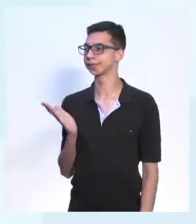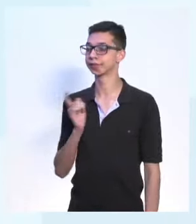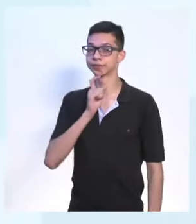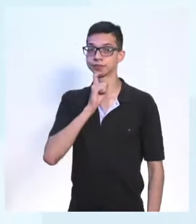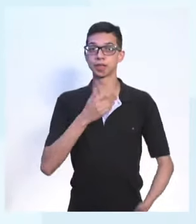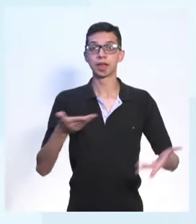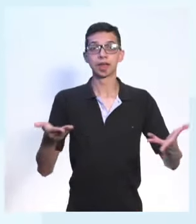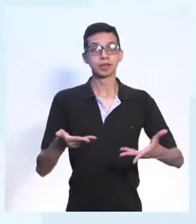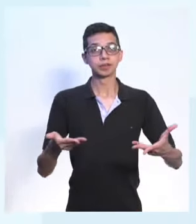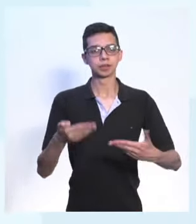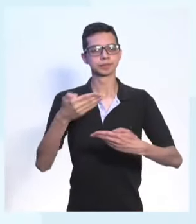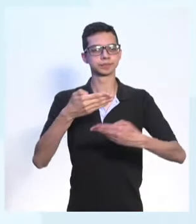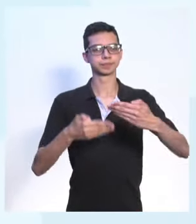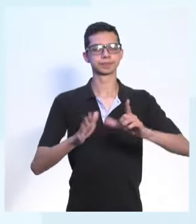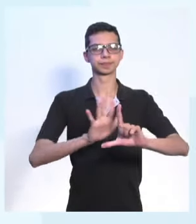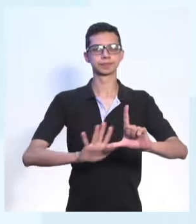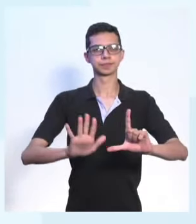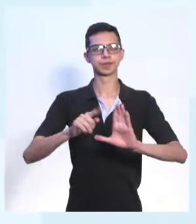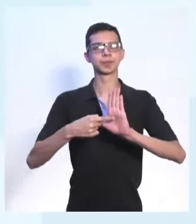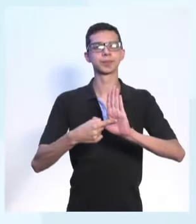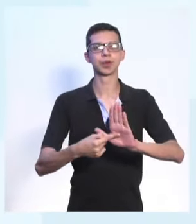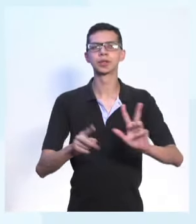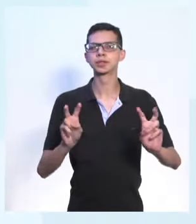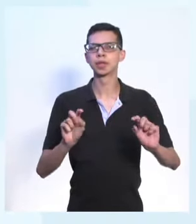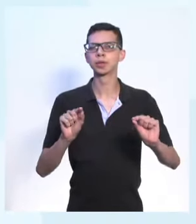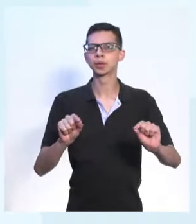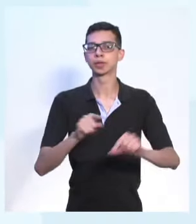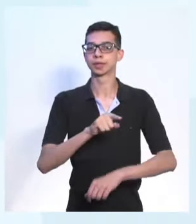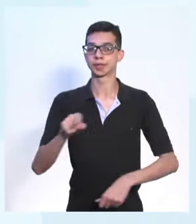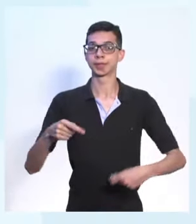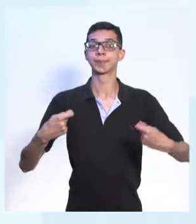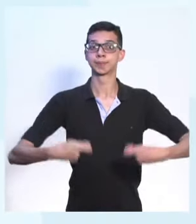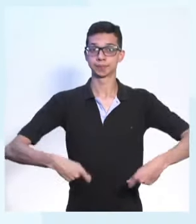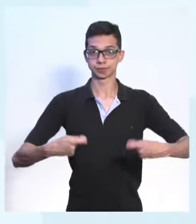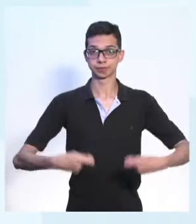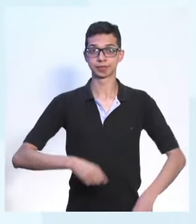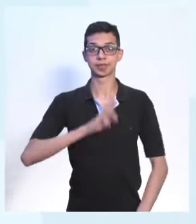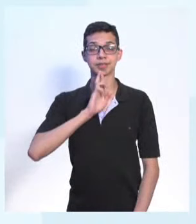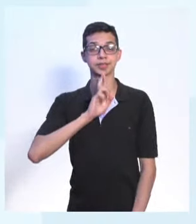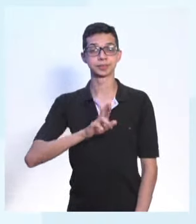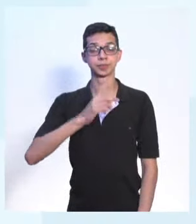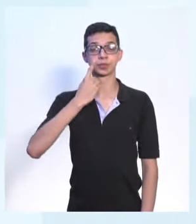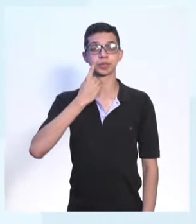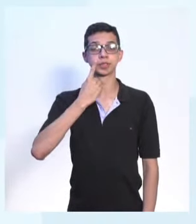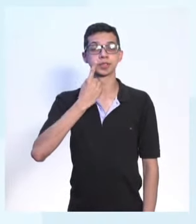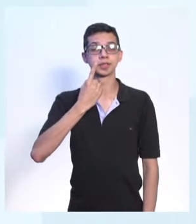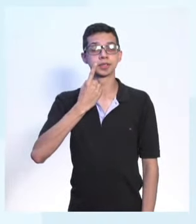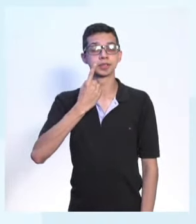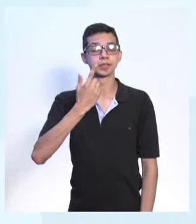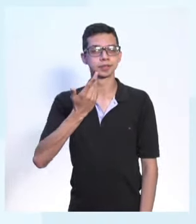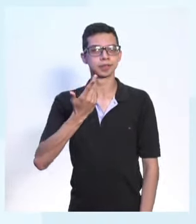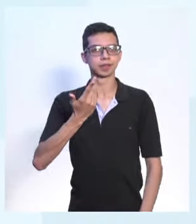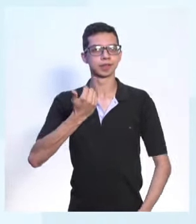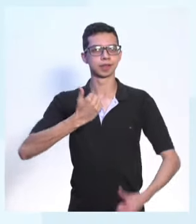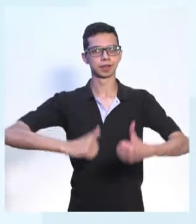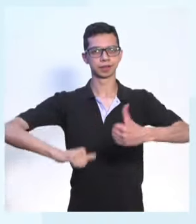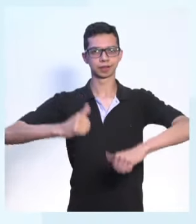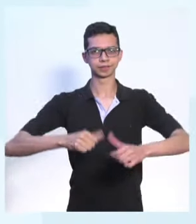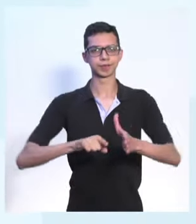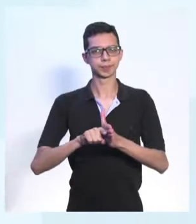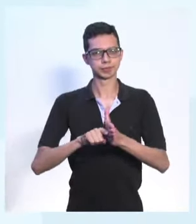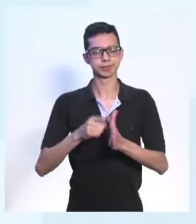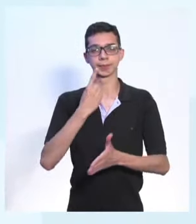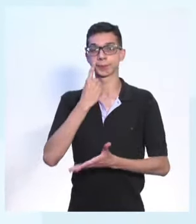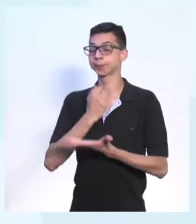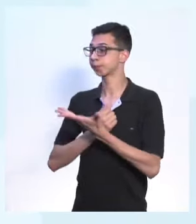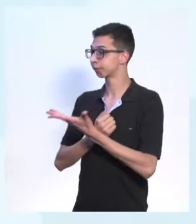agora para vocês a partezinha que vocês têm que responder a nossa pesquisa, ok? É. Então, deem uma olhada